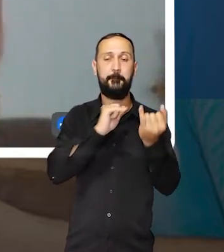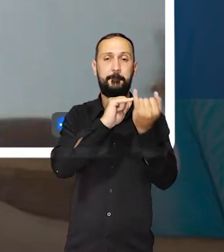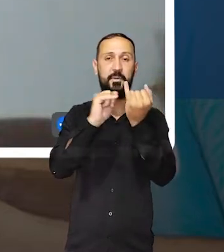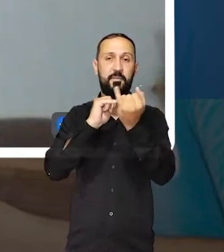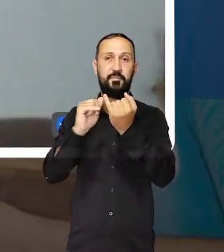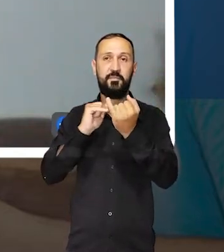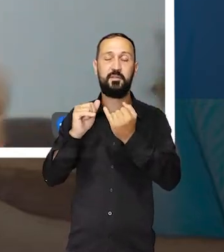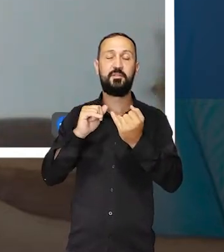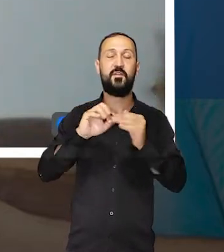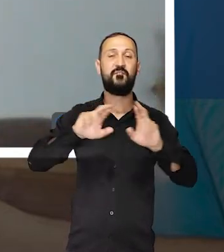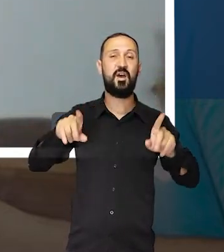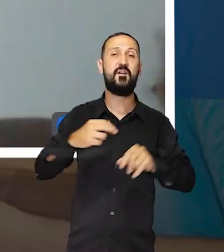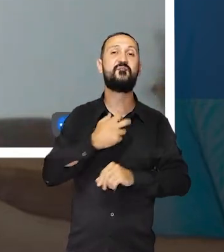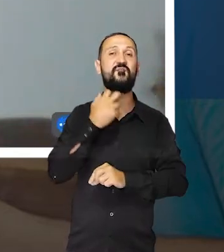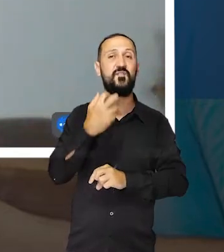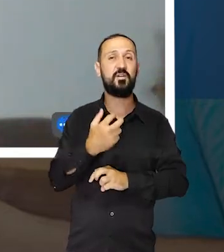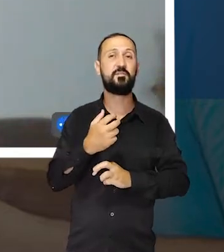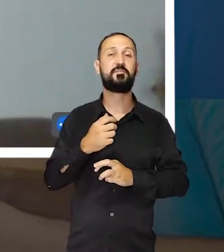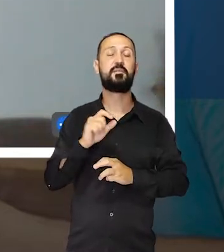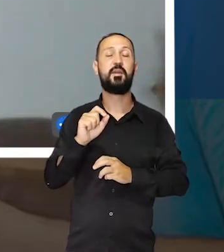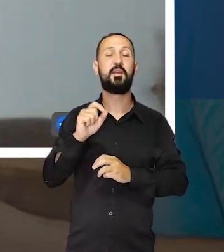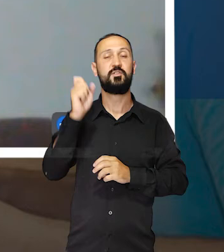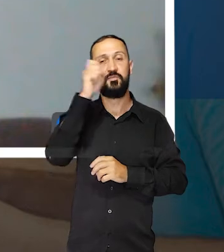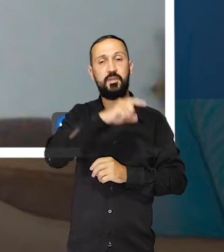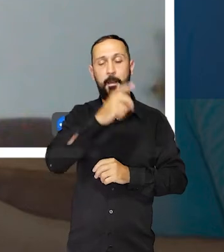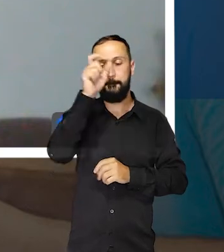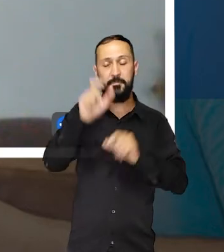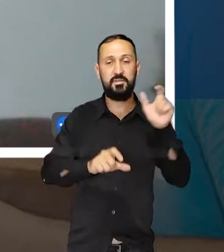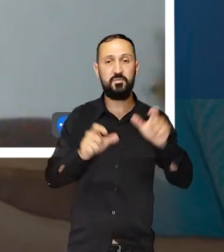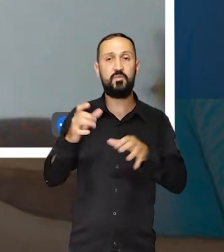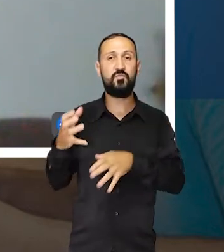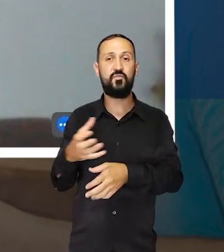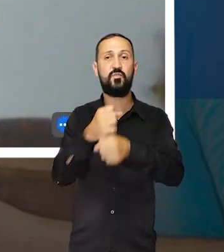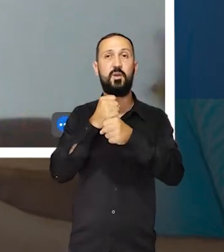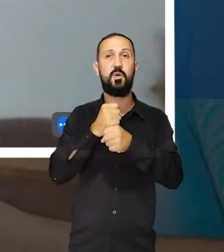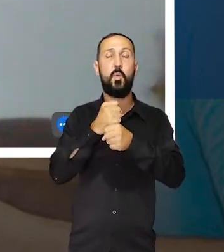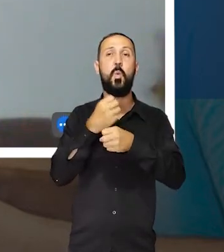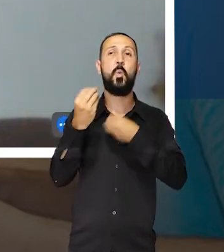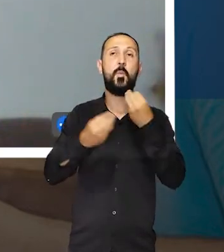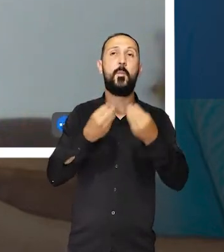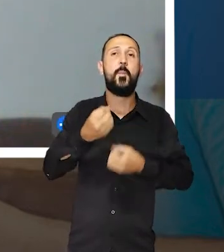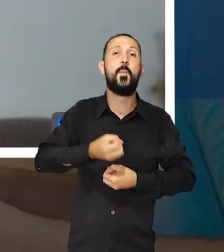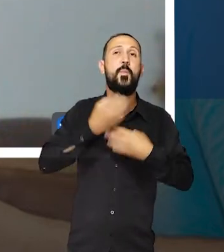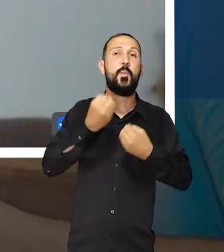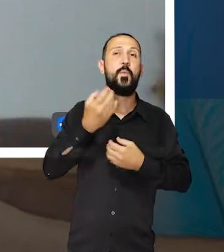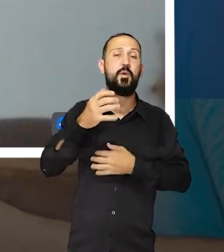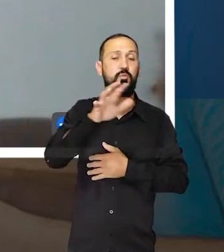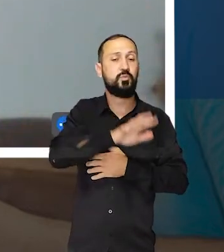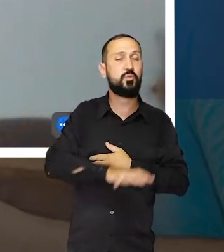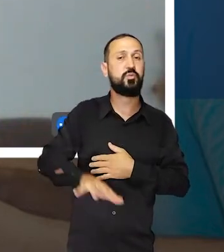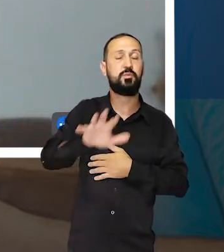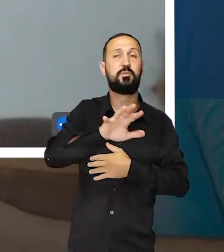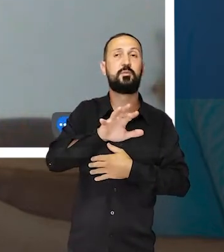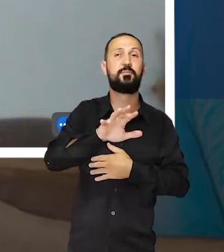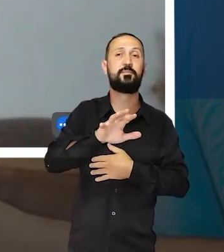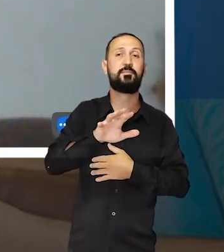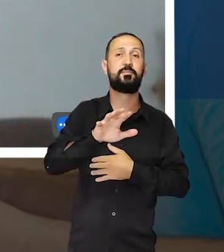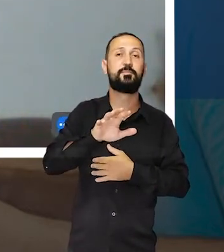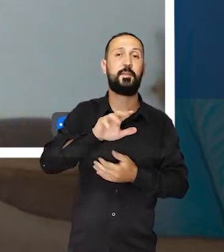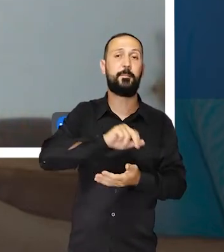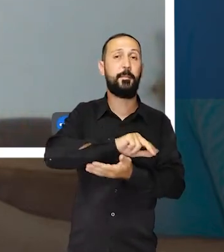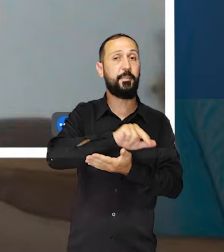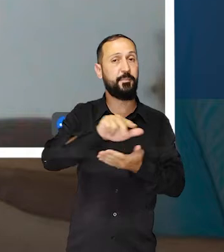muitos fragmentos, muitas vozes, é difícil a pessoa se firmar enquanto poeta nesse